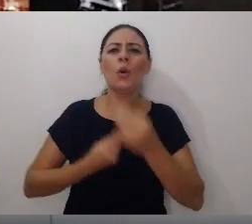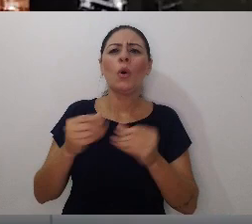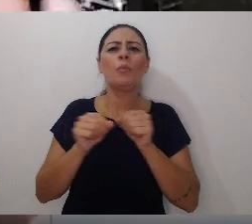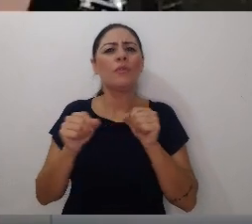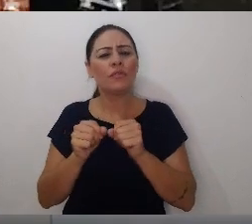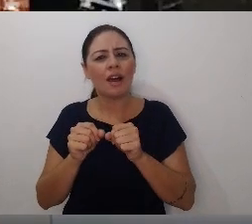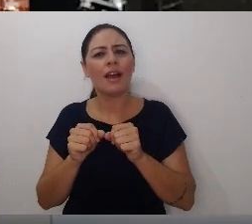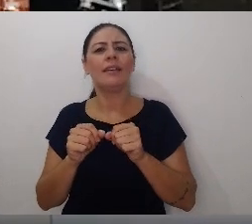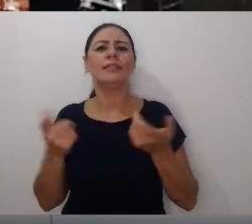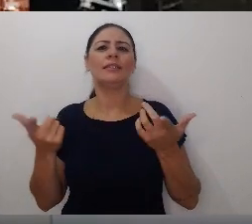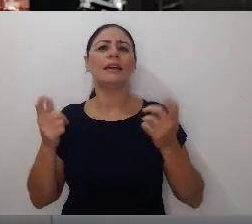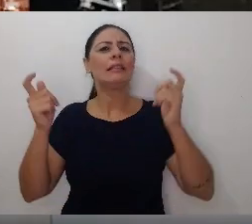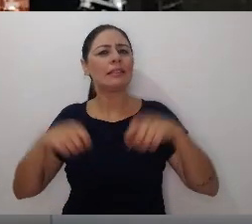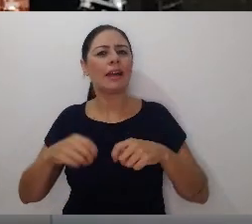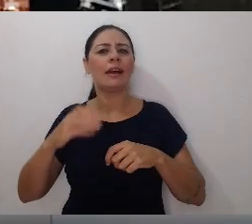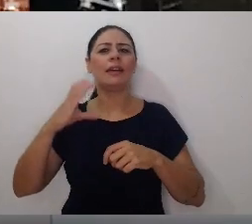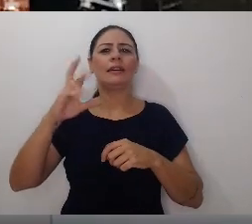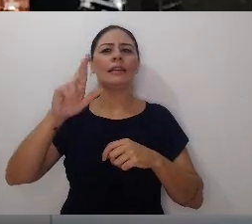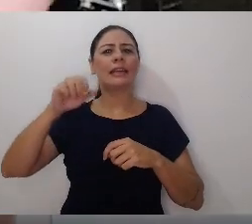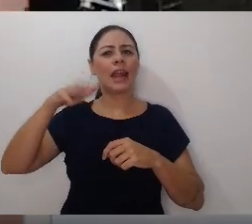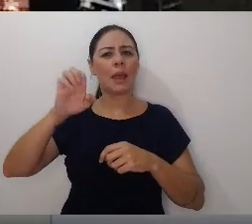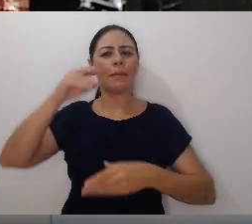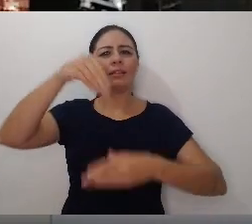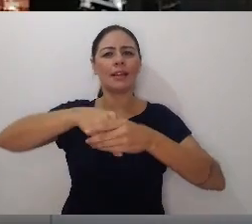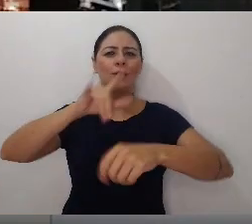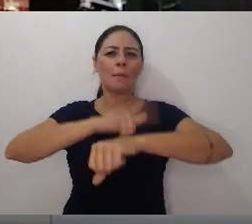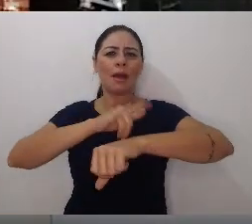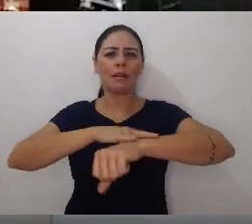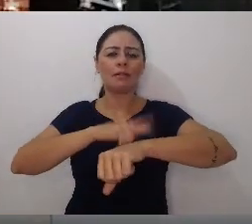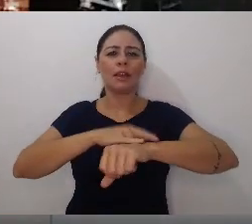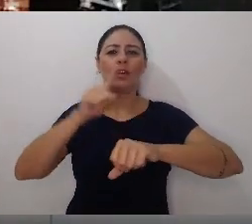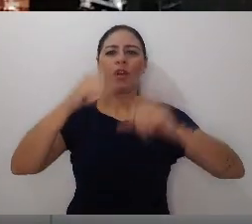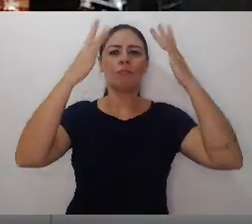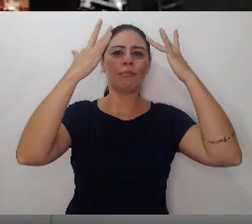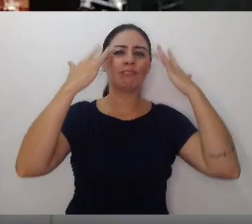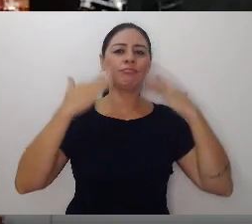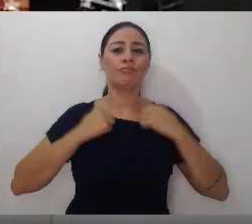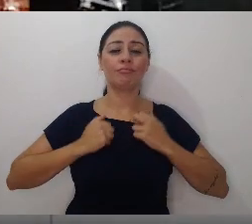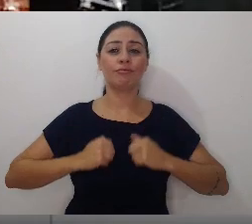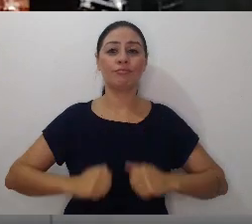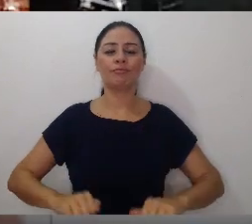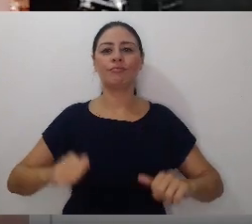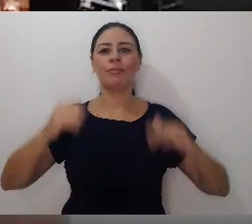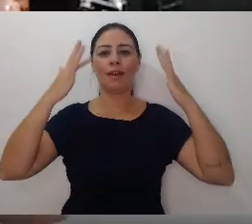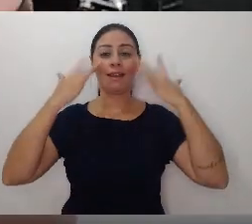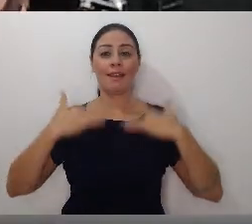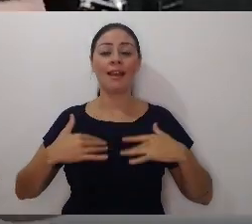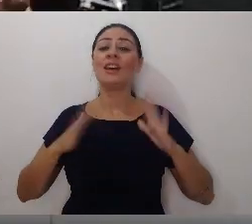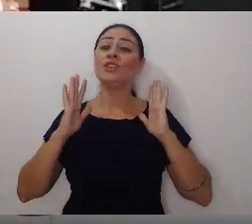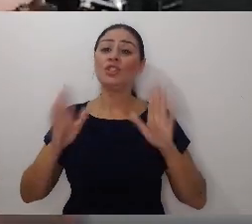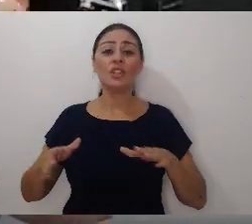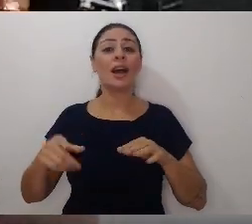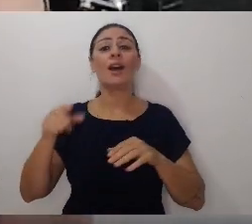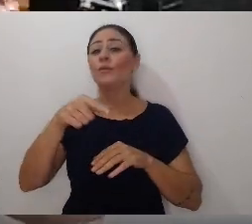seca, mas eu tenho um creme lá super parado, coloca aquele creme no box. Quando a criança sai